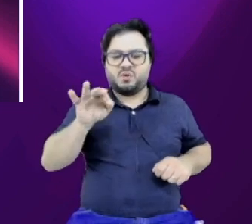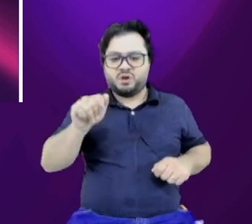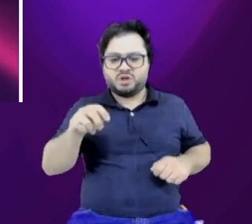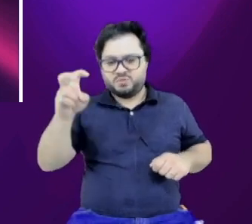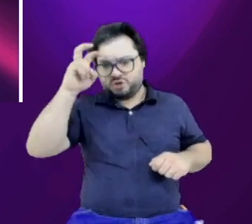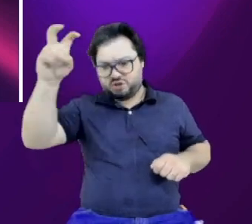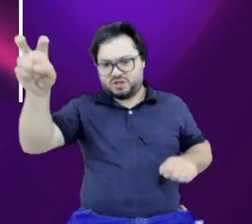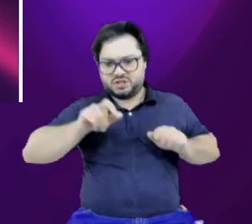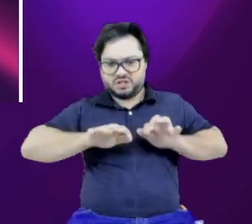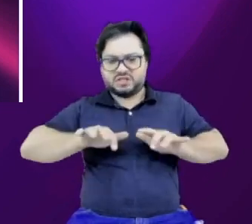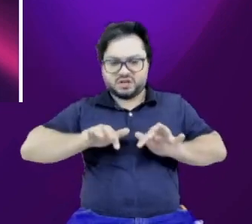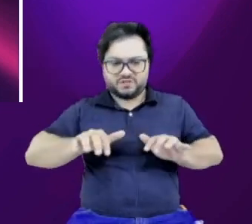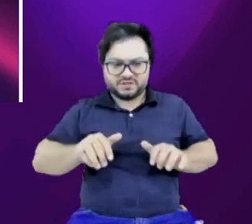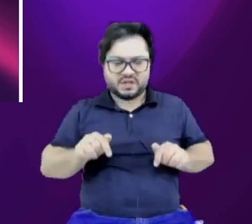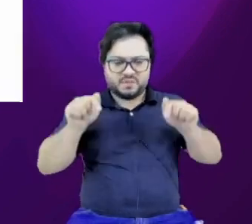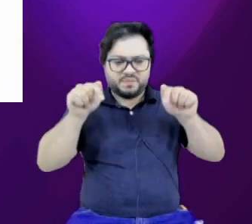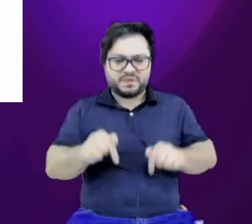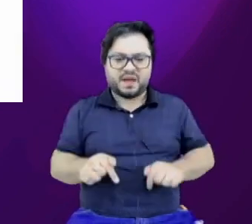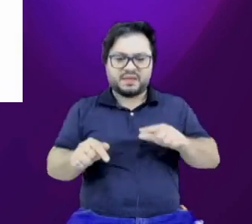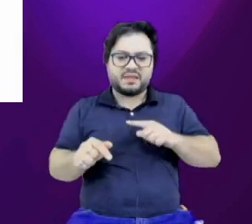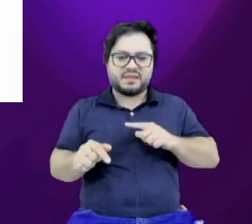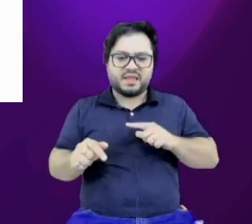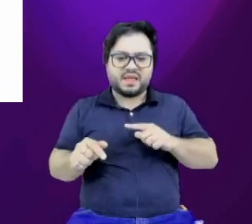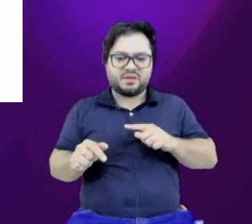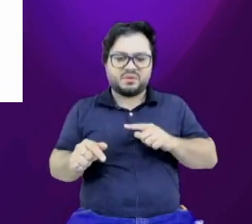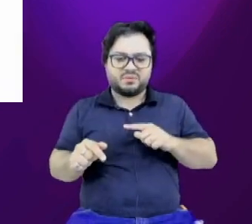inteligência artificial. Aqui eu tenho